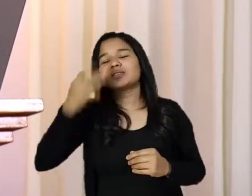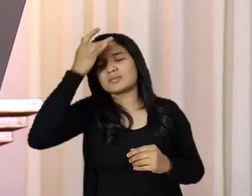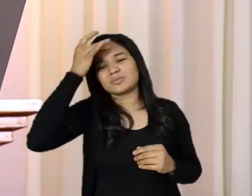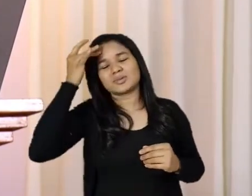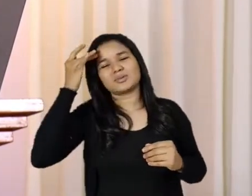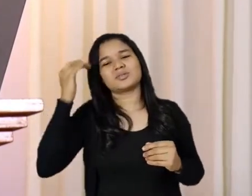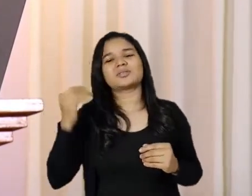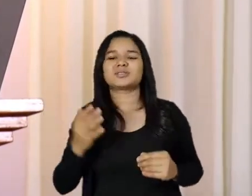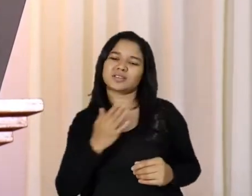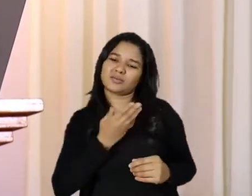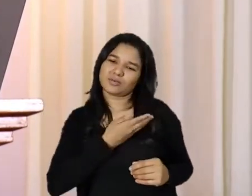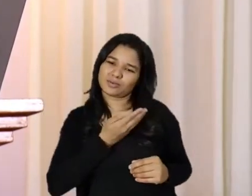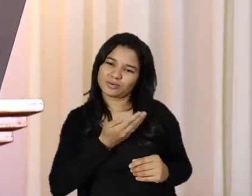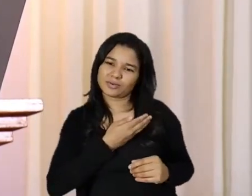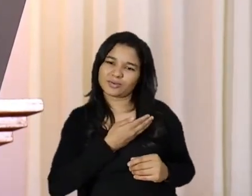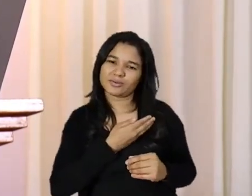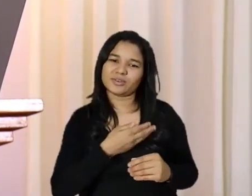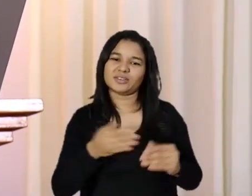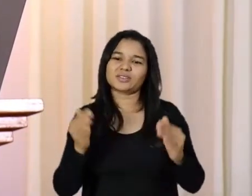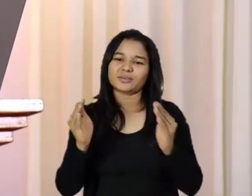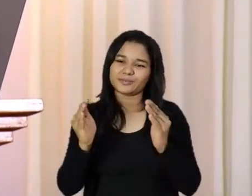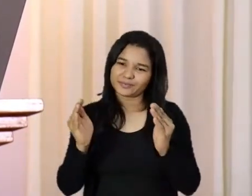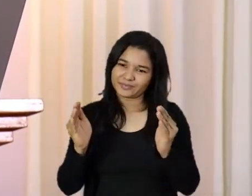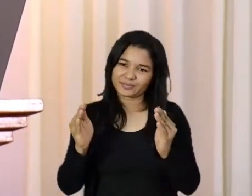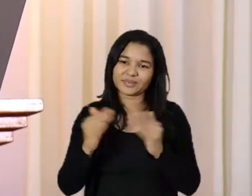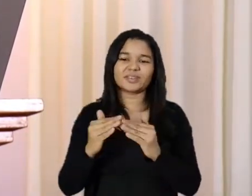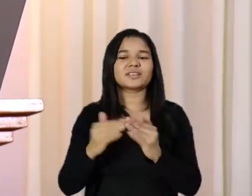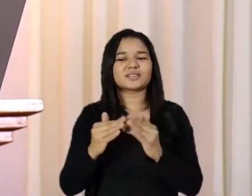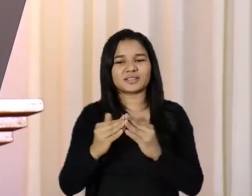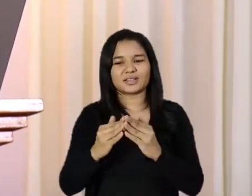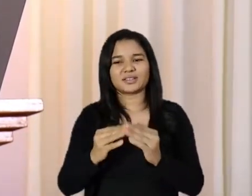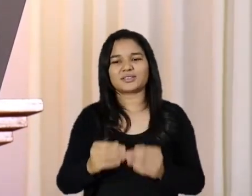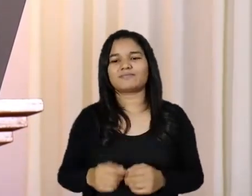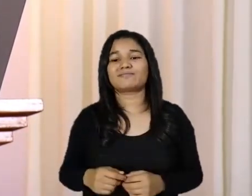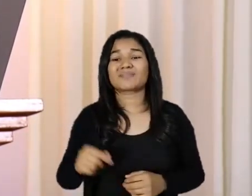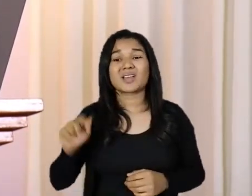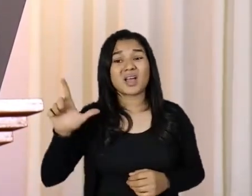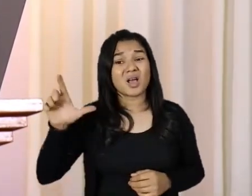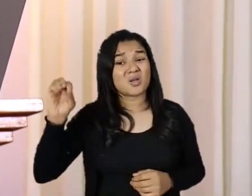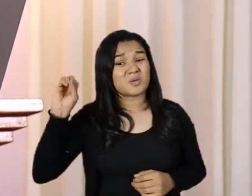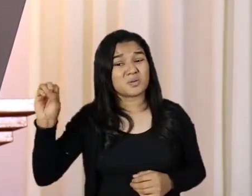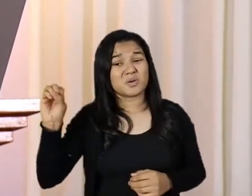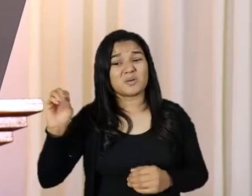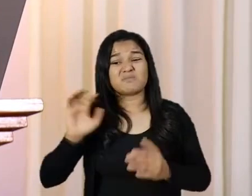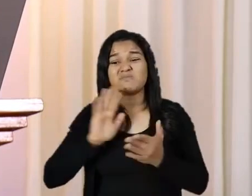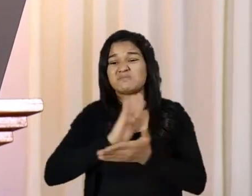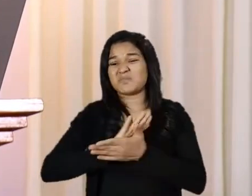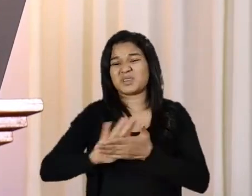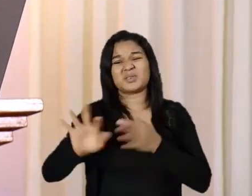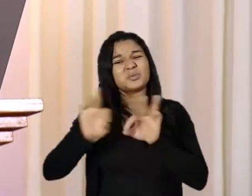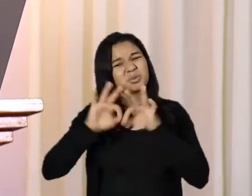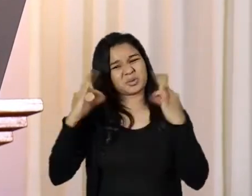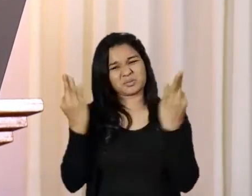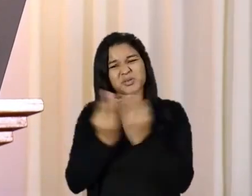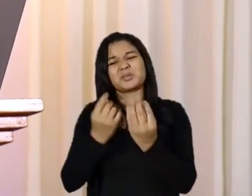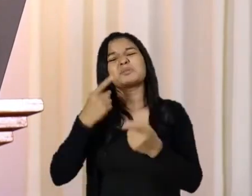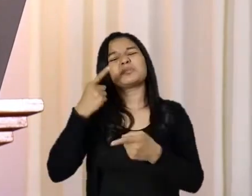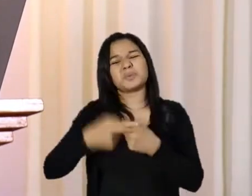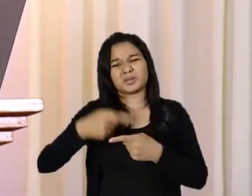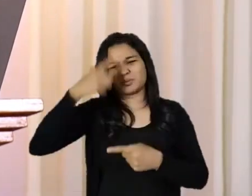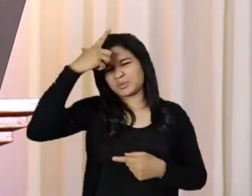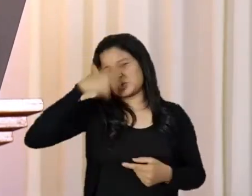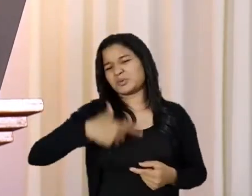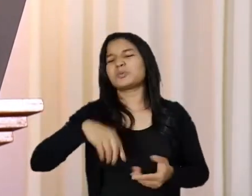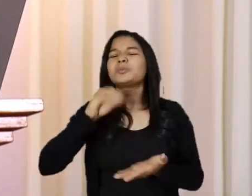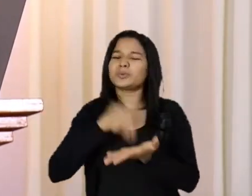Ló perdeu toda a sua família por causa da sua postura, por causa da forma como ele recebeu a mensagem de Deus.